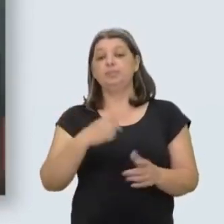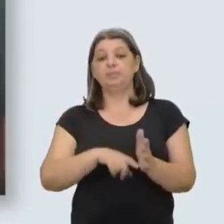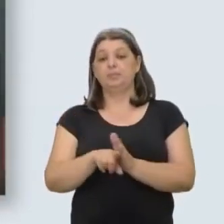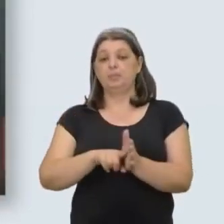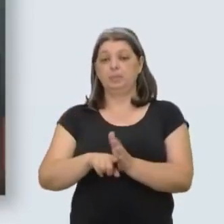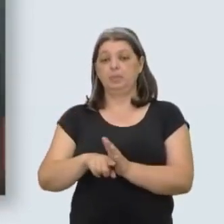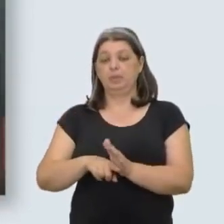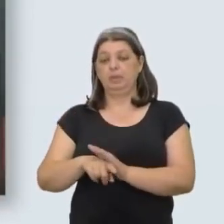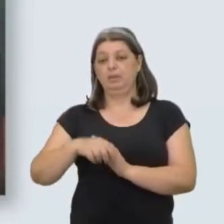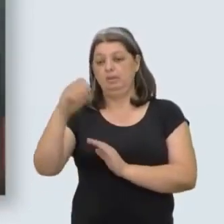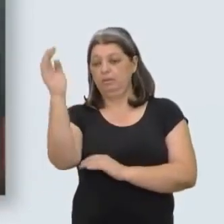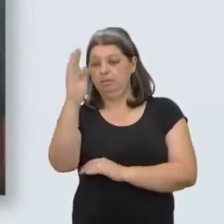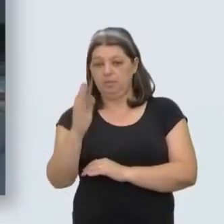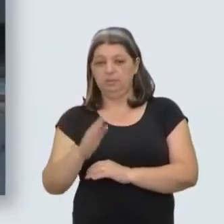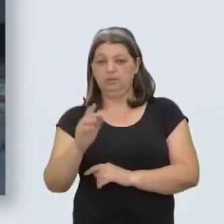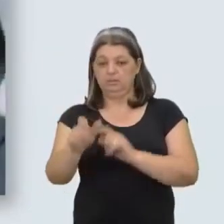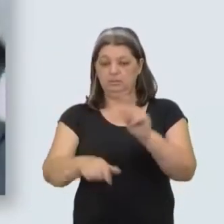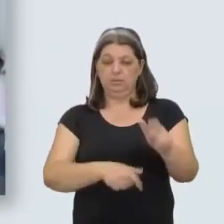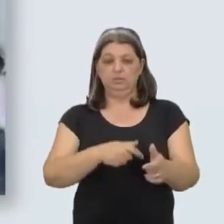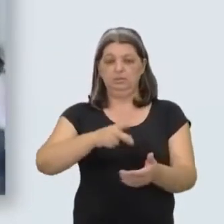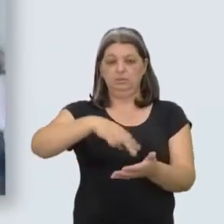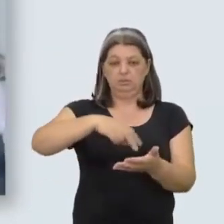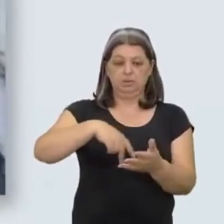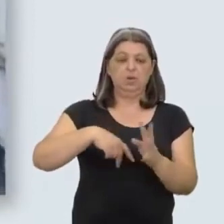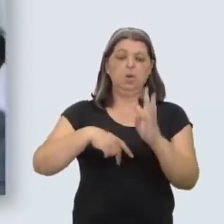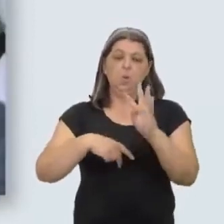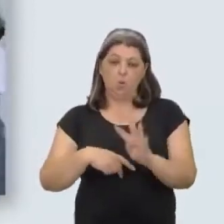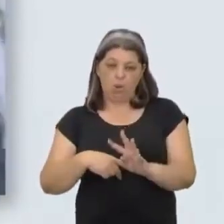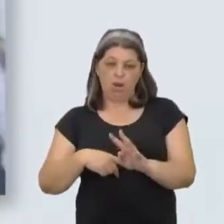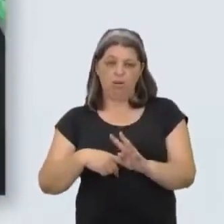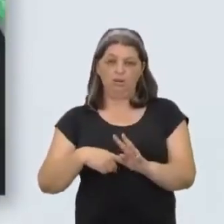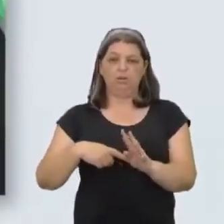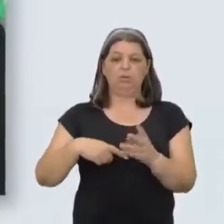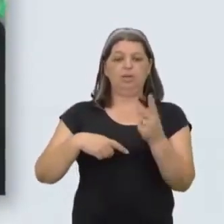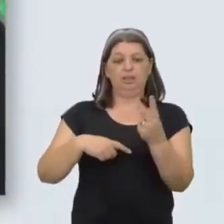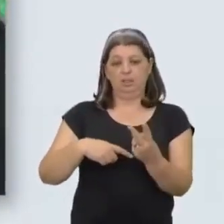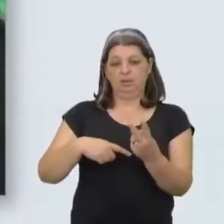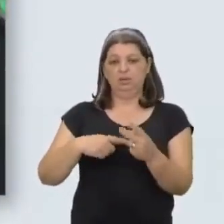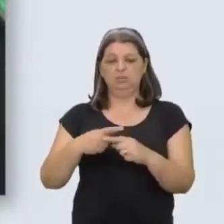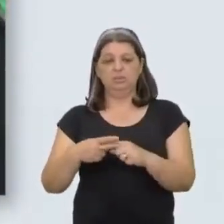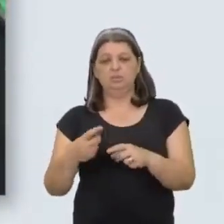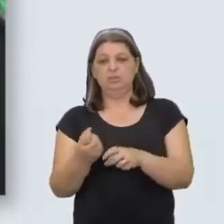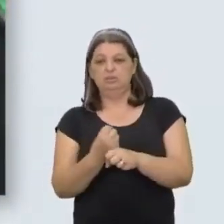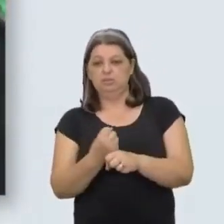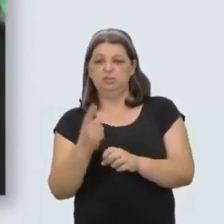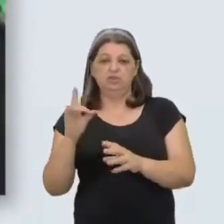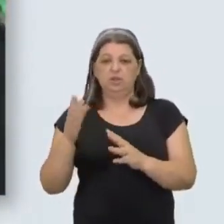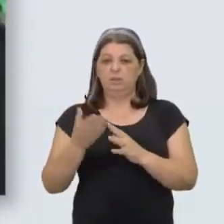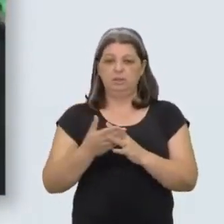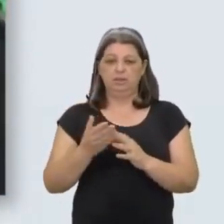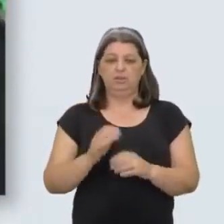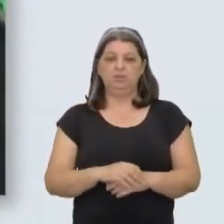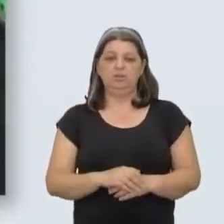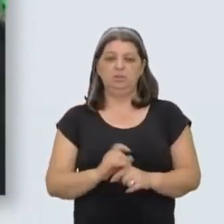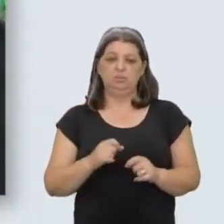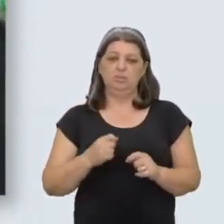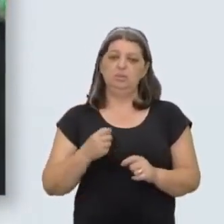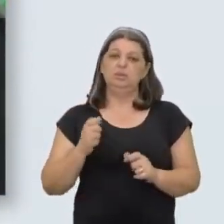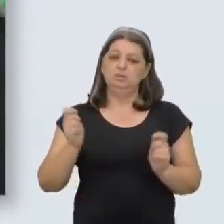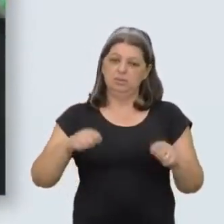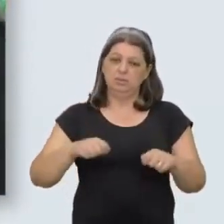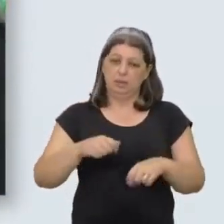lê em média 4 livros por ano. 2 completos e 2 pela metade. Acho bom, até se pudesse até